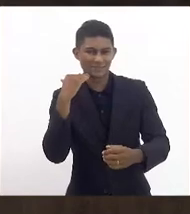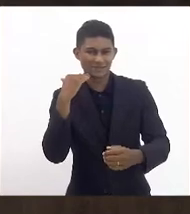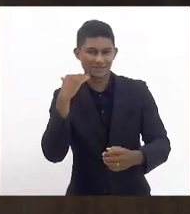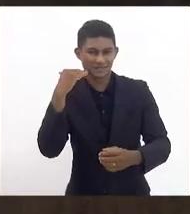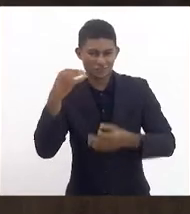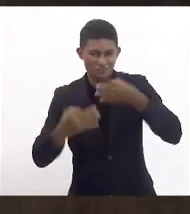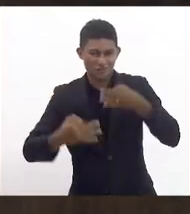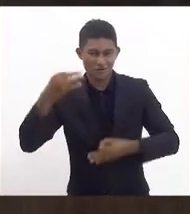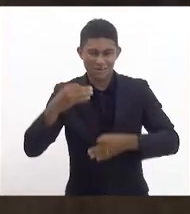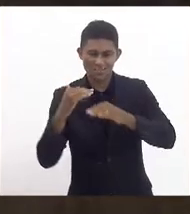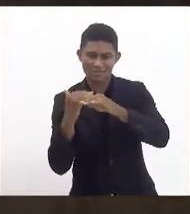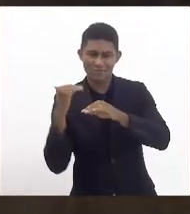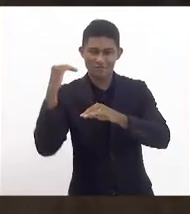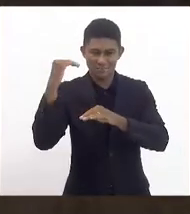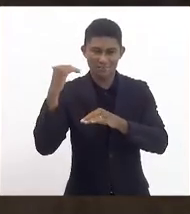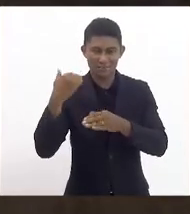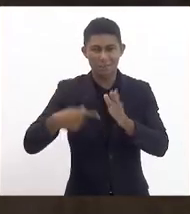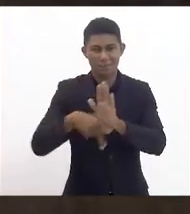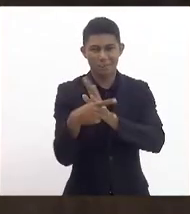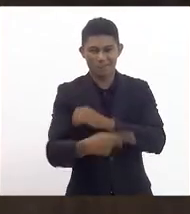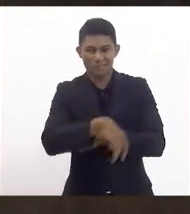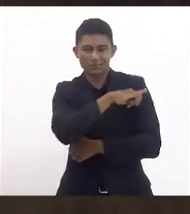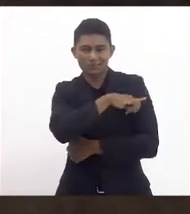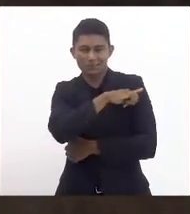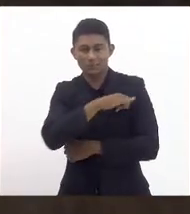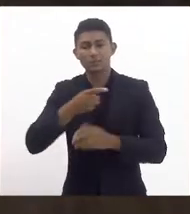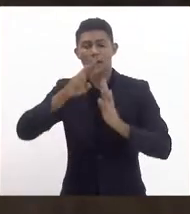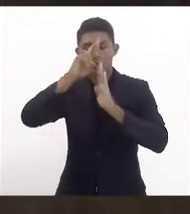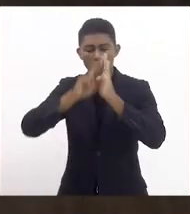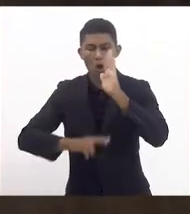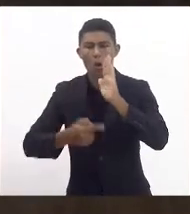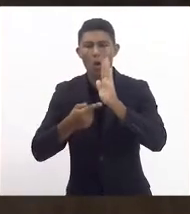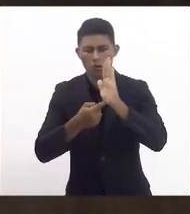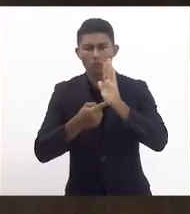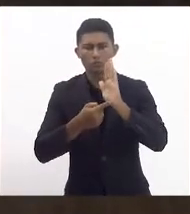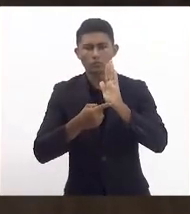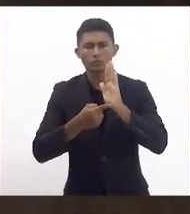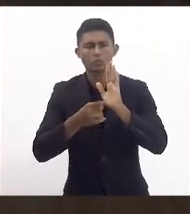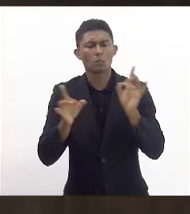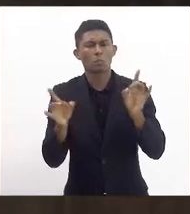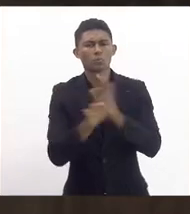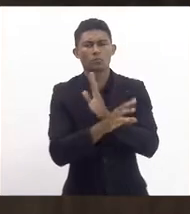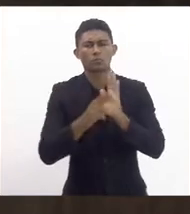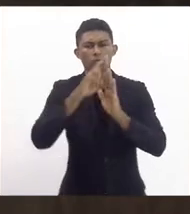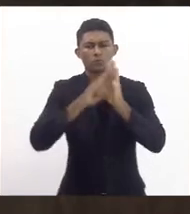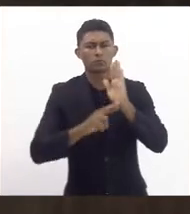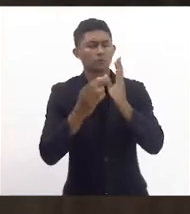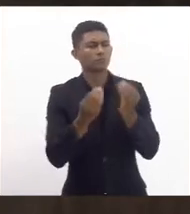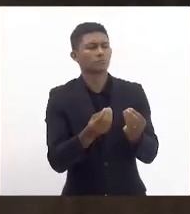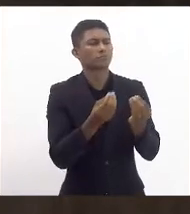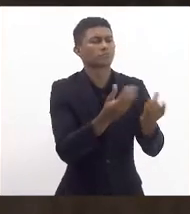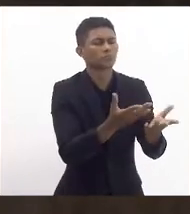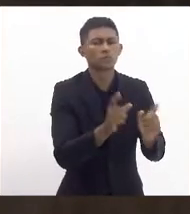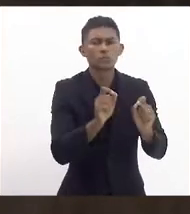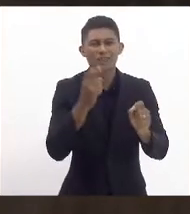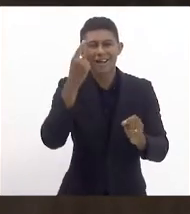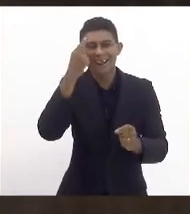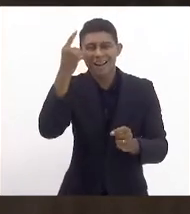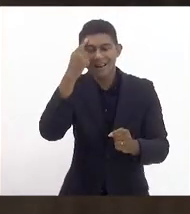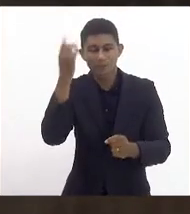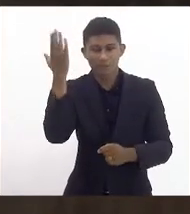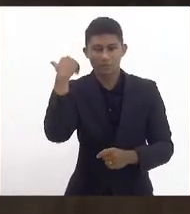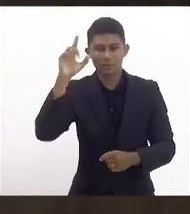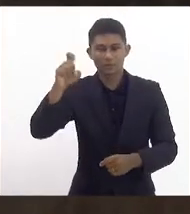Janeiro o relatório final que colocou, que fez o processo de impeachment do